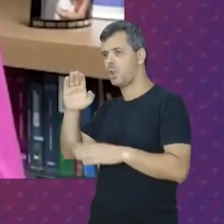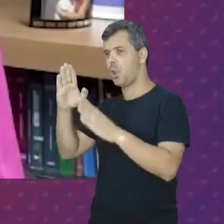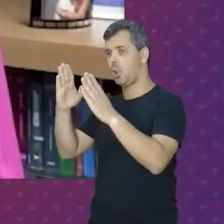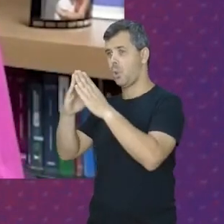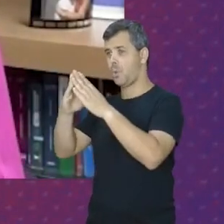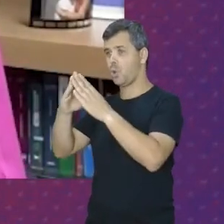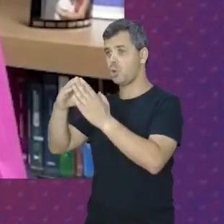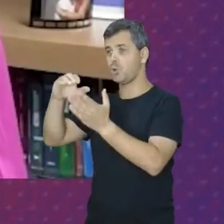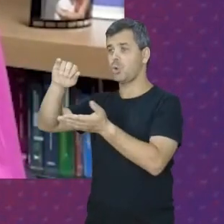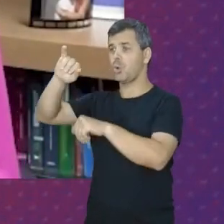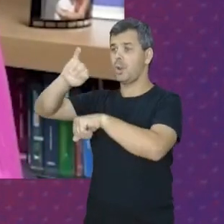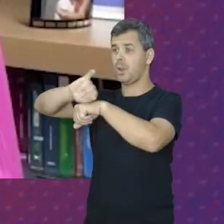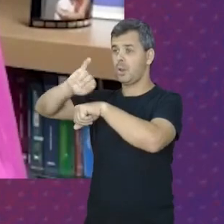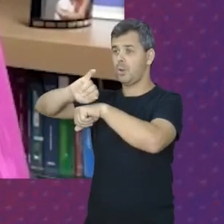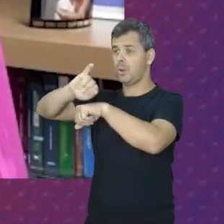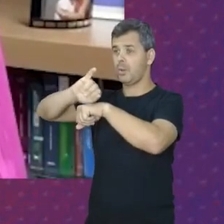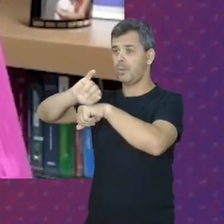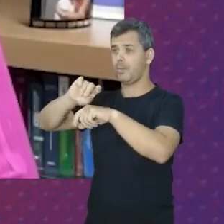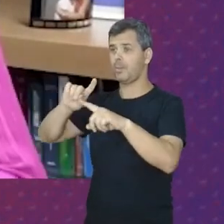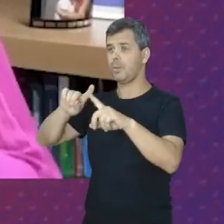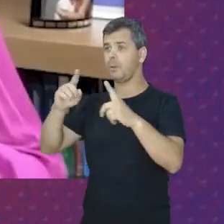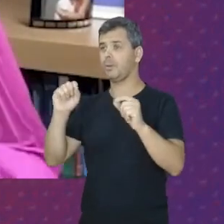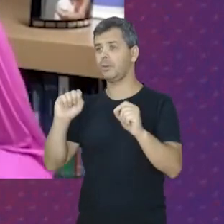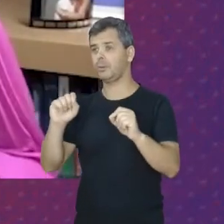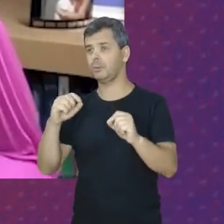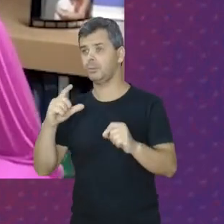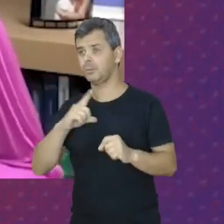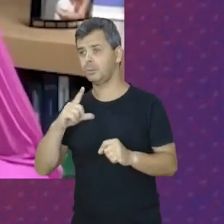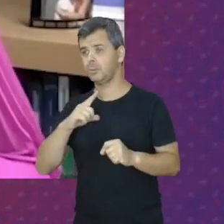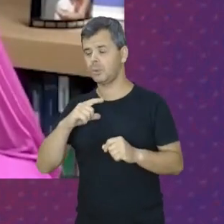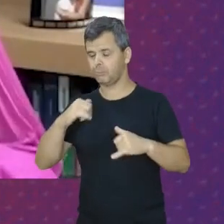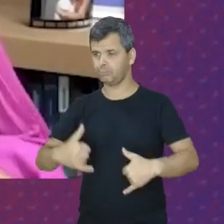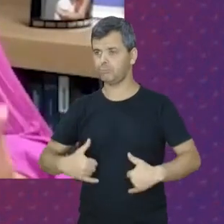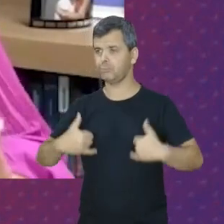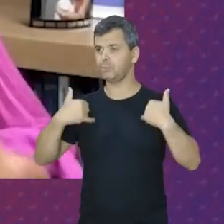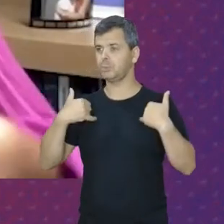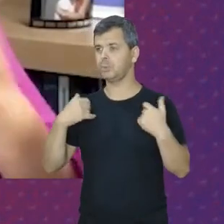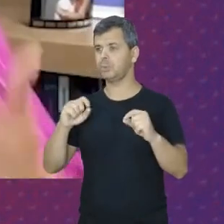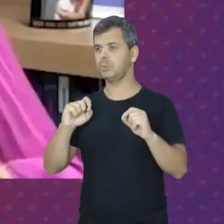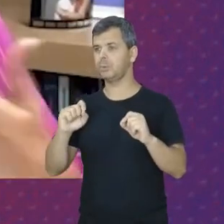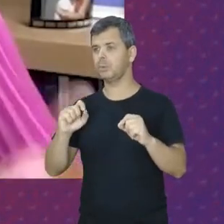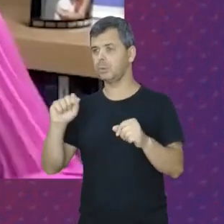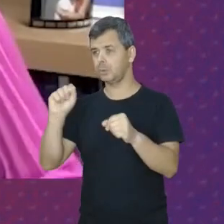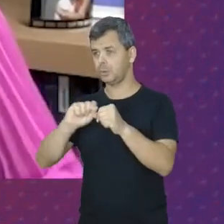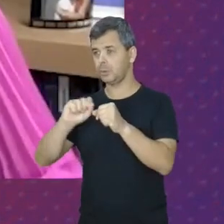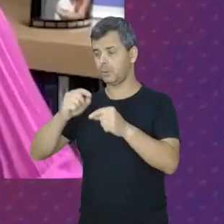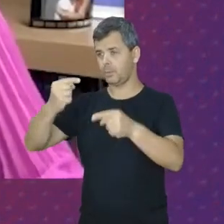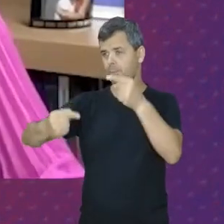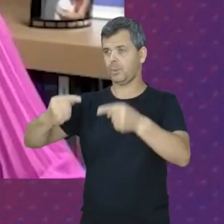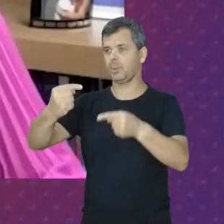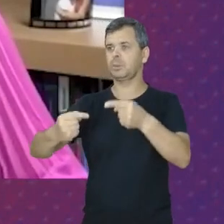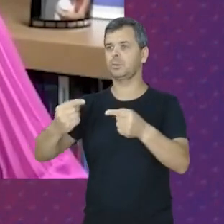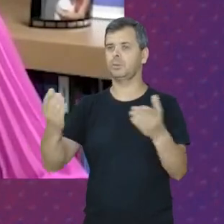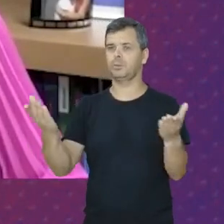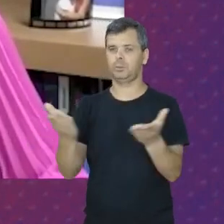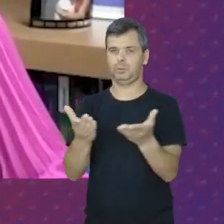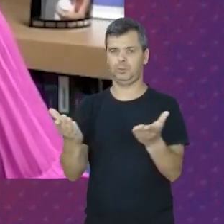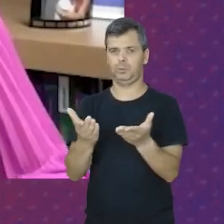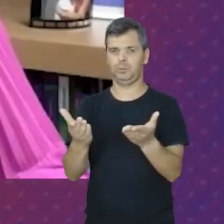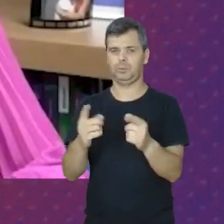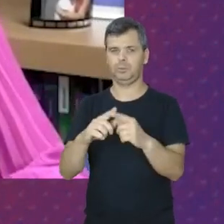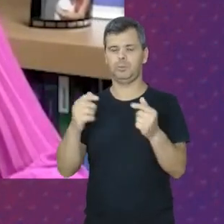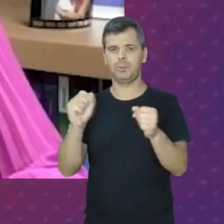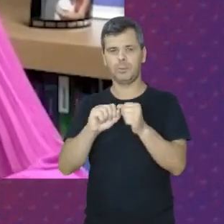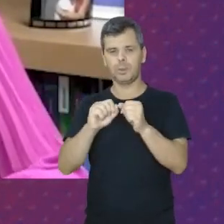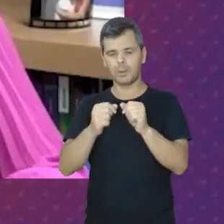na capital, na cidade do Natal, e tenho muito orgulho de fazer política. Hoje,